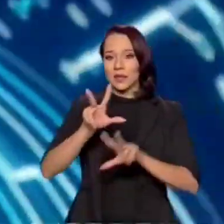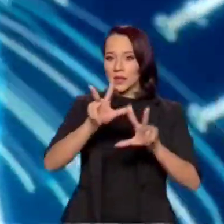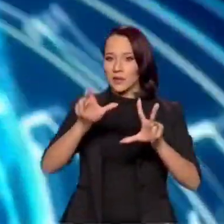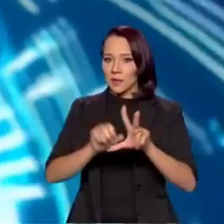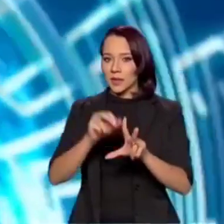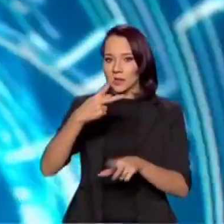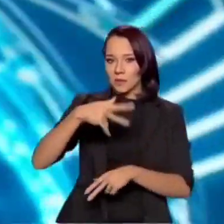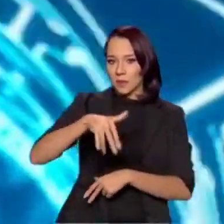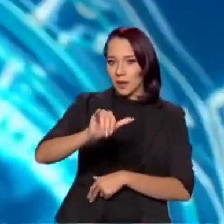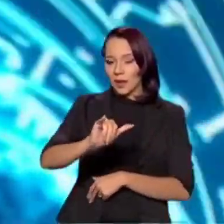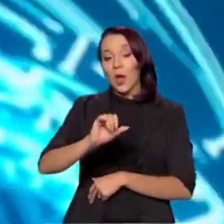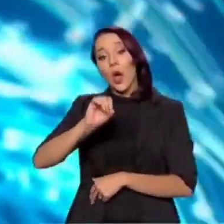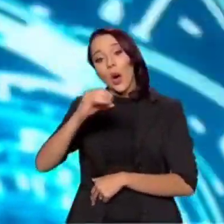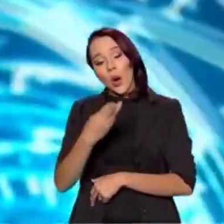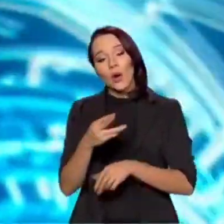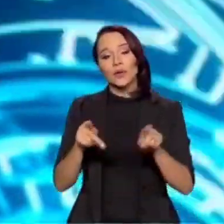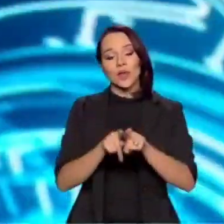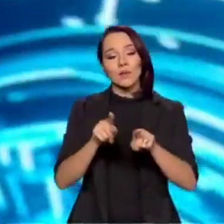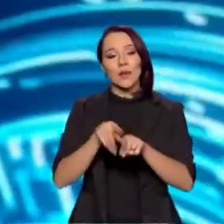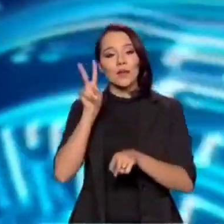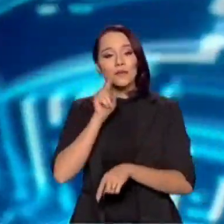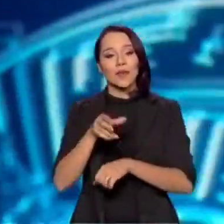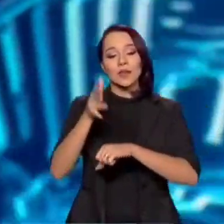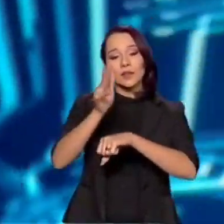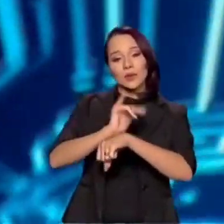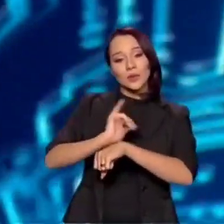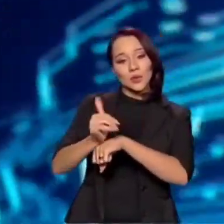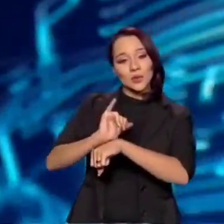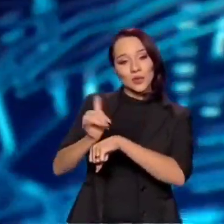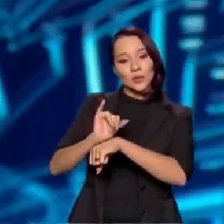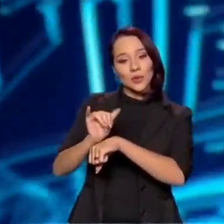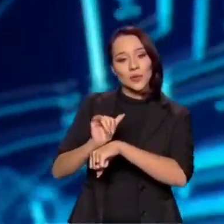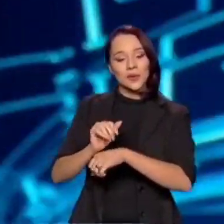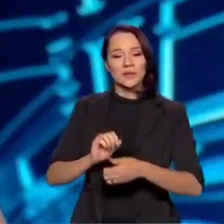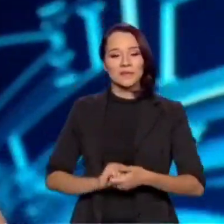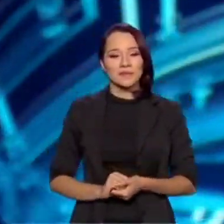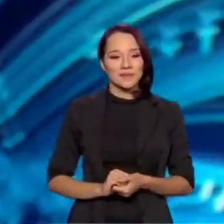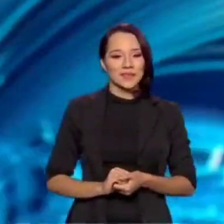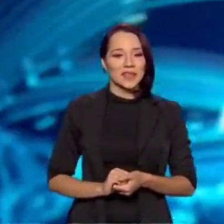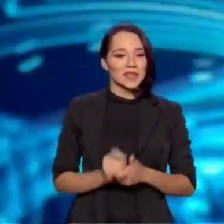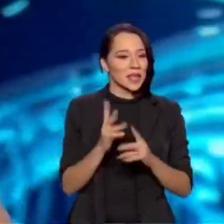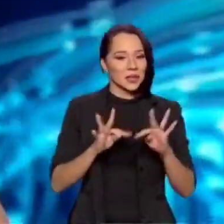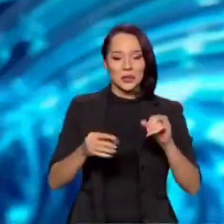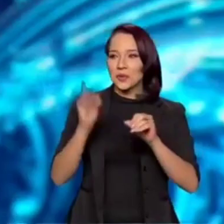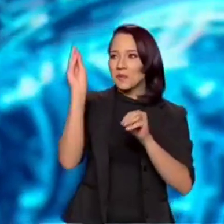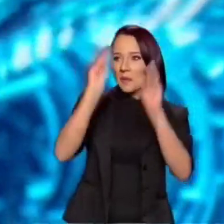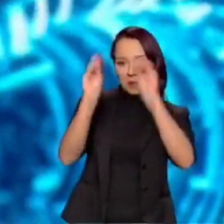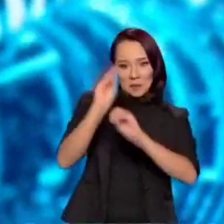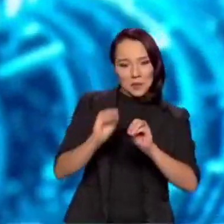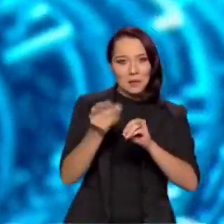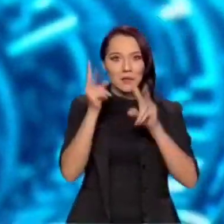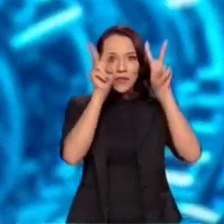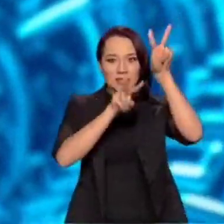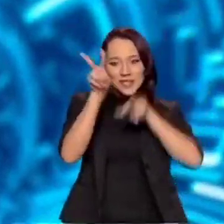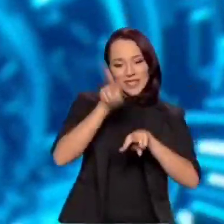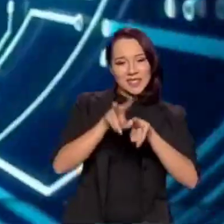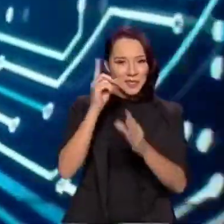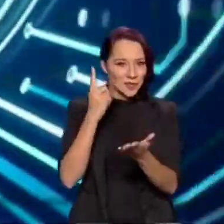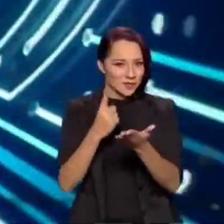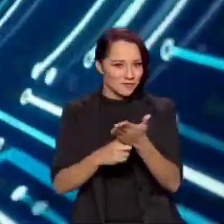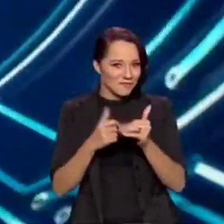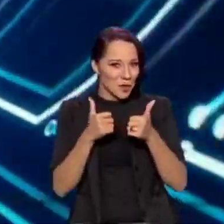Brasil Play, ou então acessar o canal da TV Brasil no YouTube. Tá tudo lá para você assistir,